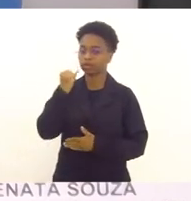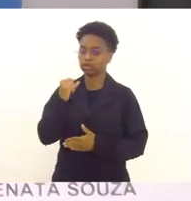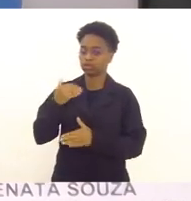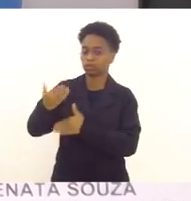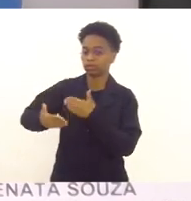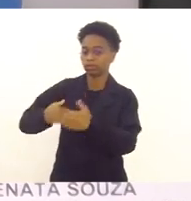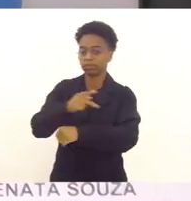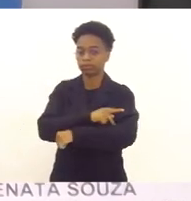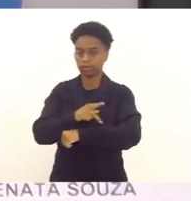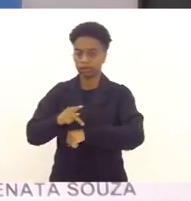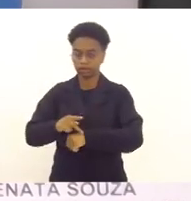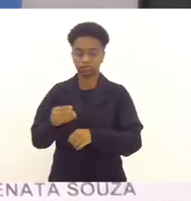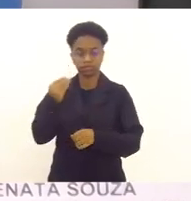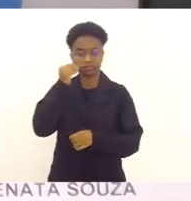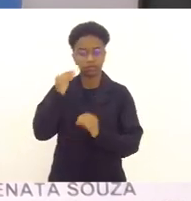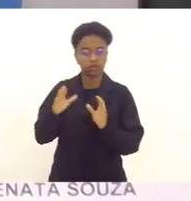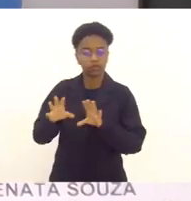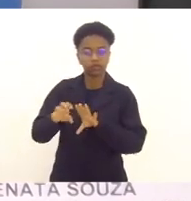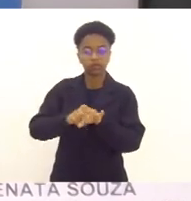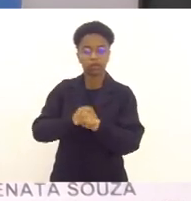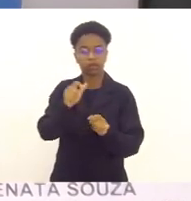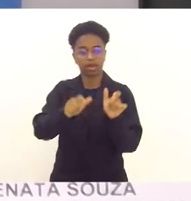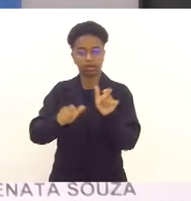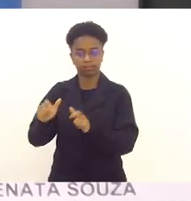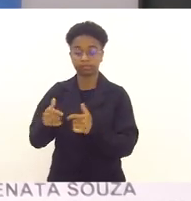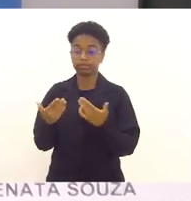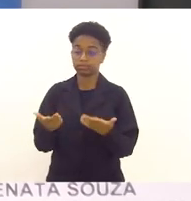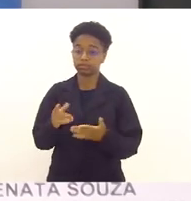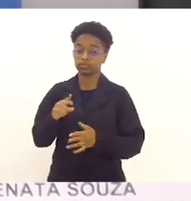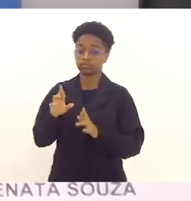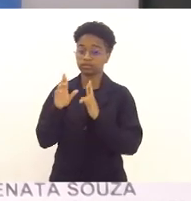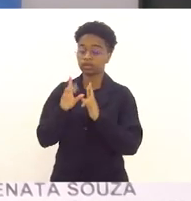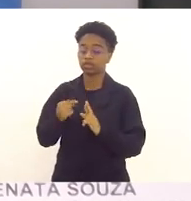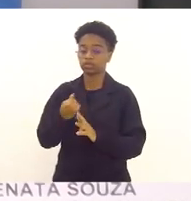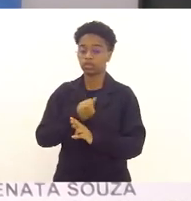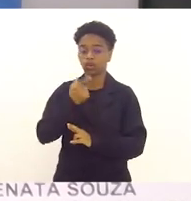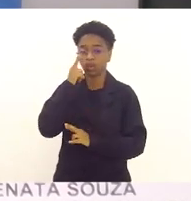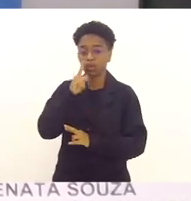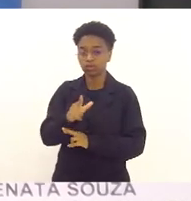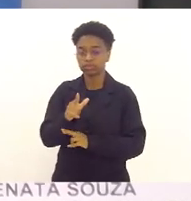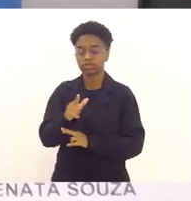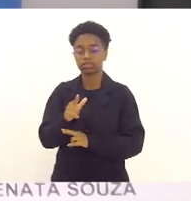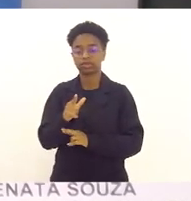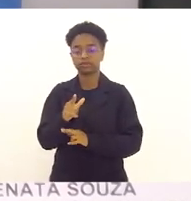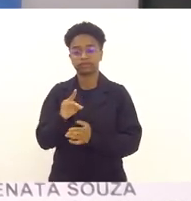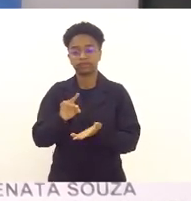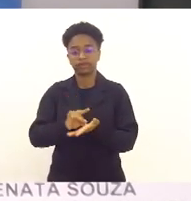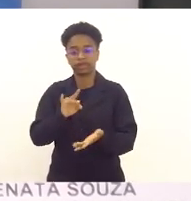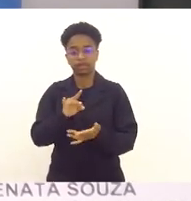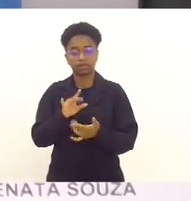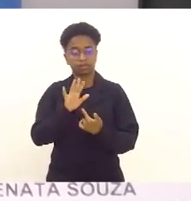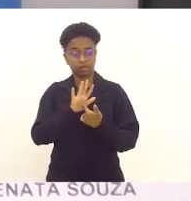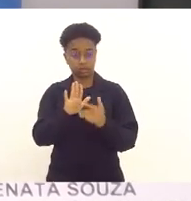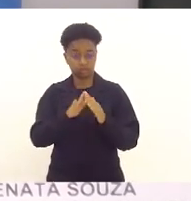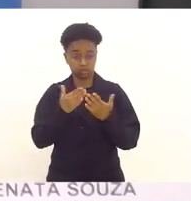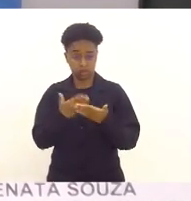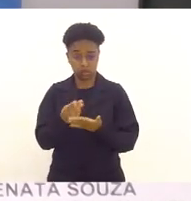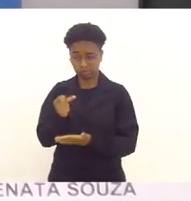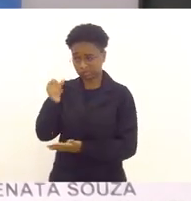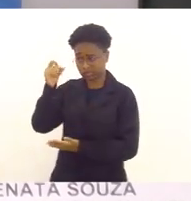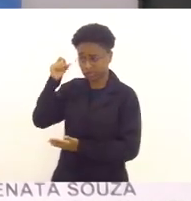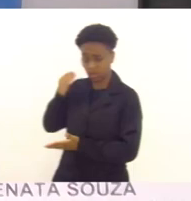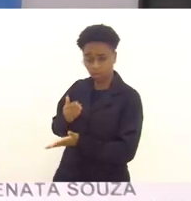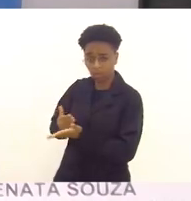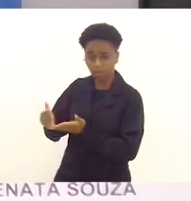pedagógico de Formação desse sujeito então que a gente possa fazer com que a escola lá atrás desde o início né